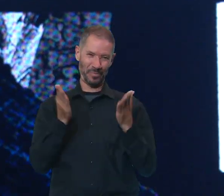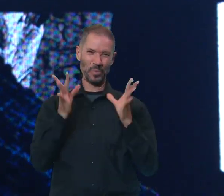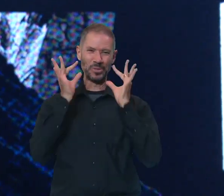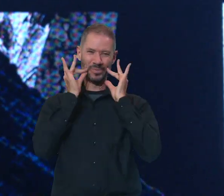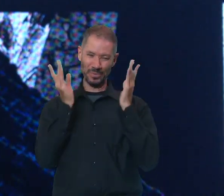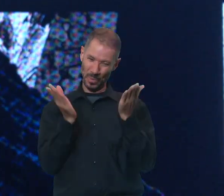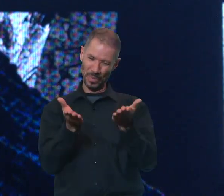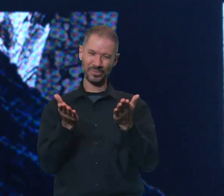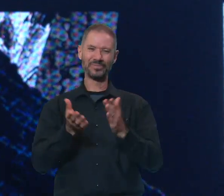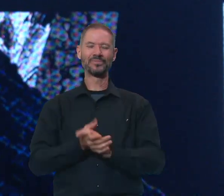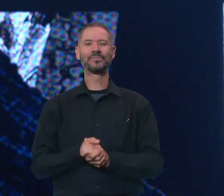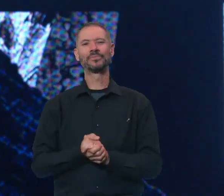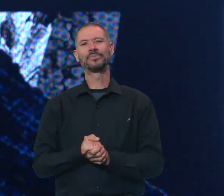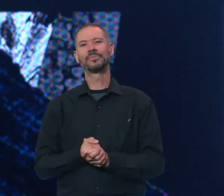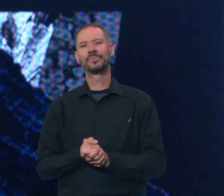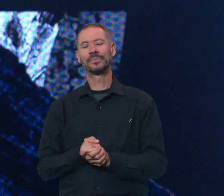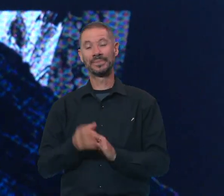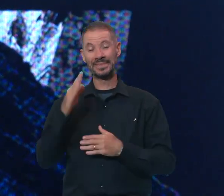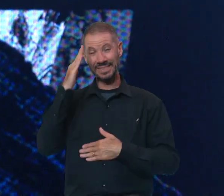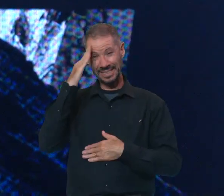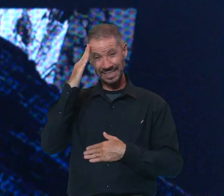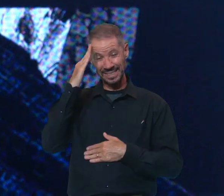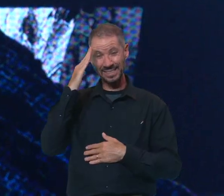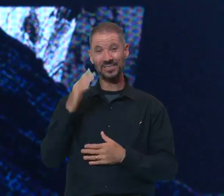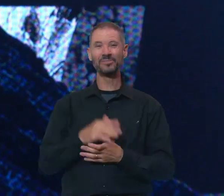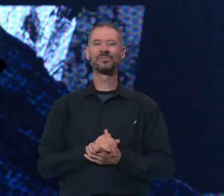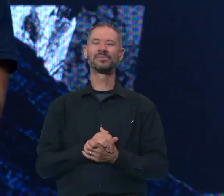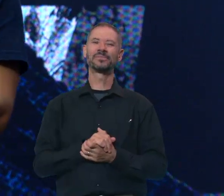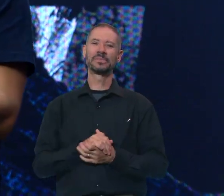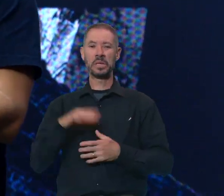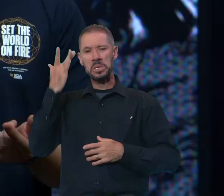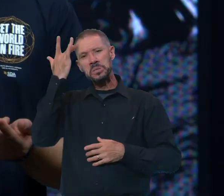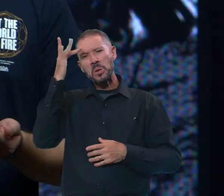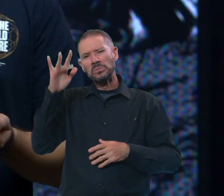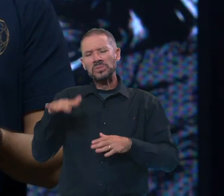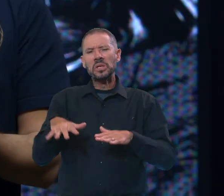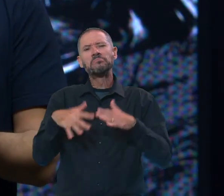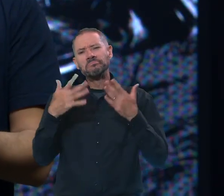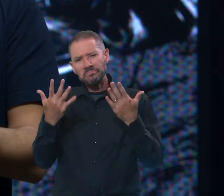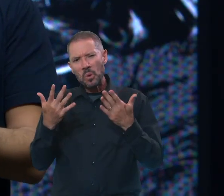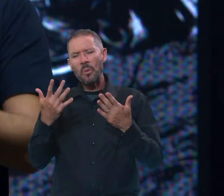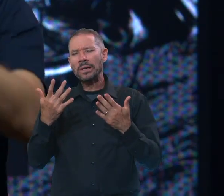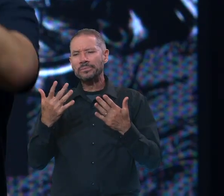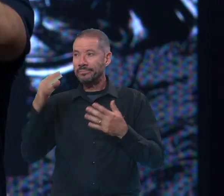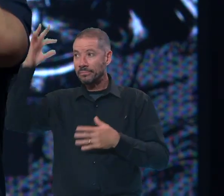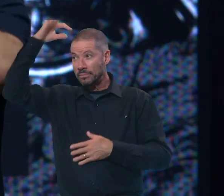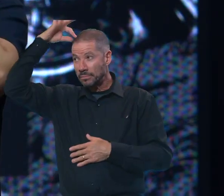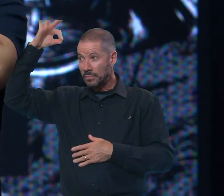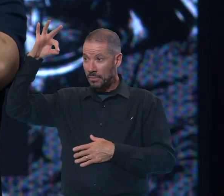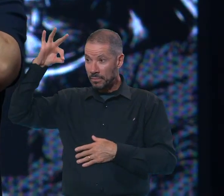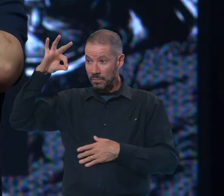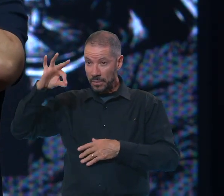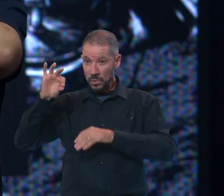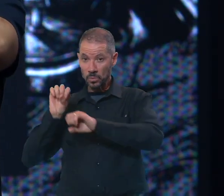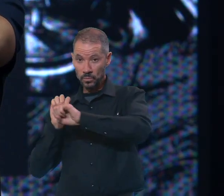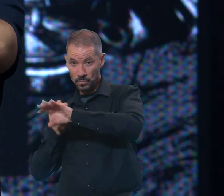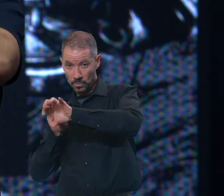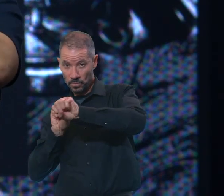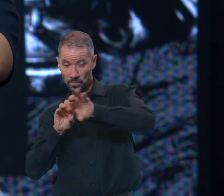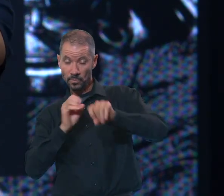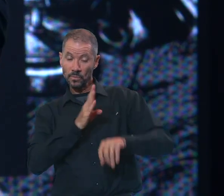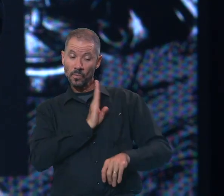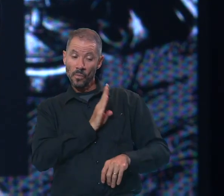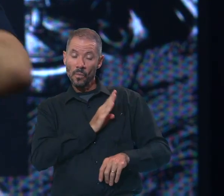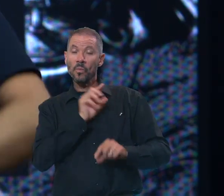presente. E sabe, eu não sei quais são as áreas que o Espírito está ministrando agora no teu coração. O que ele